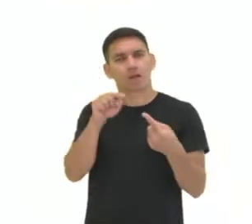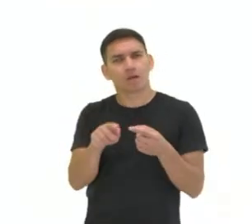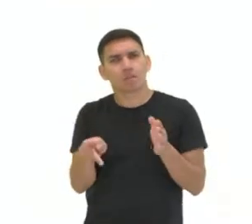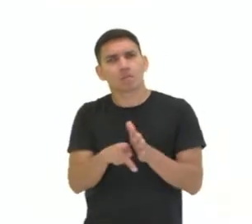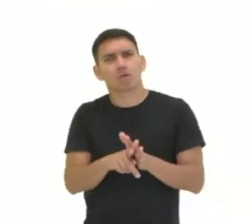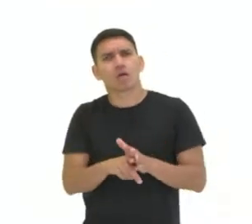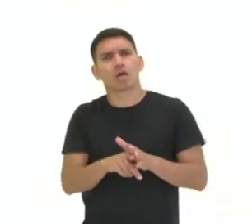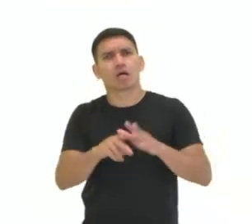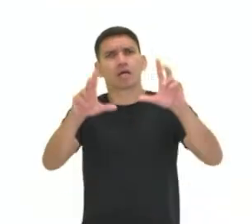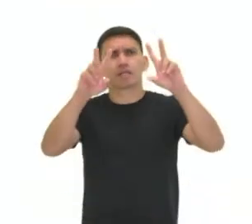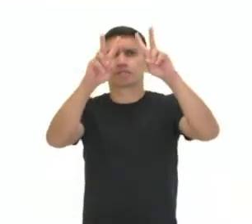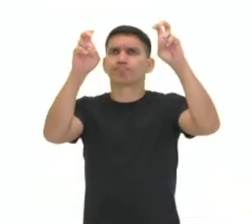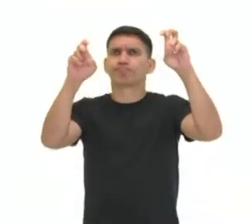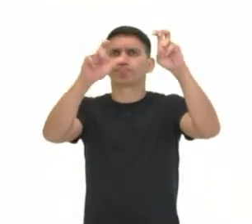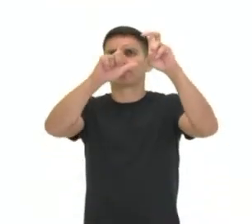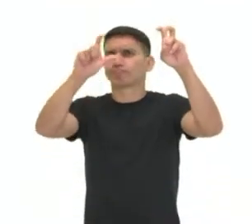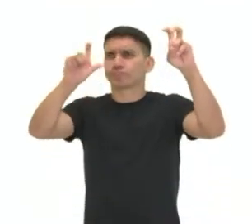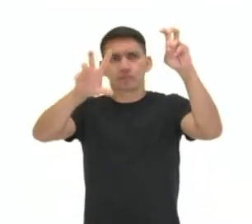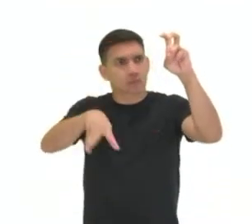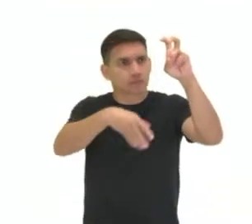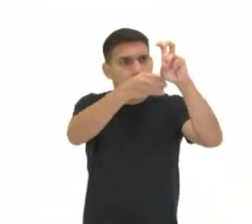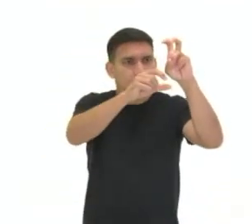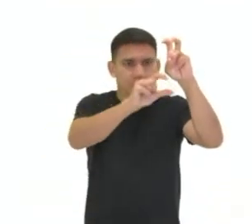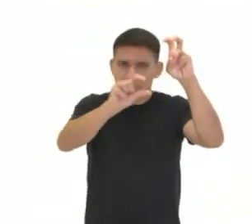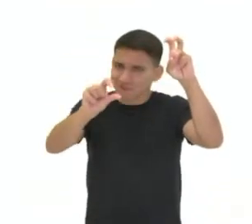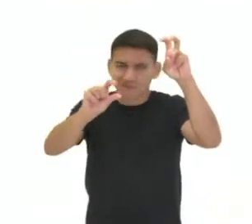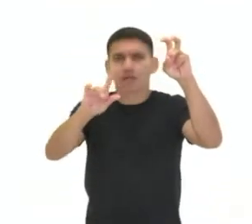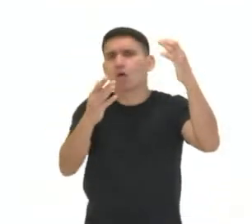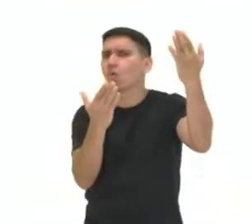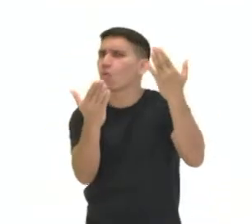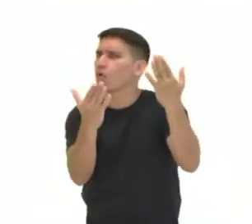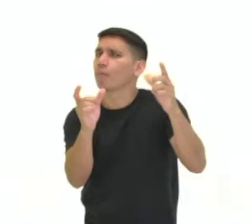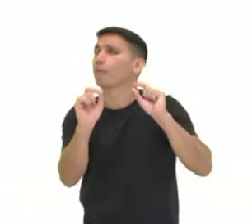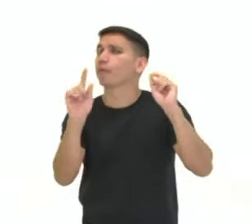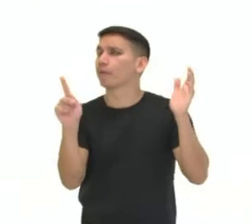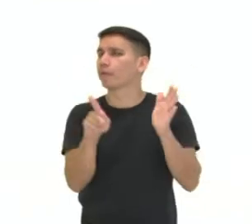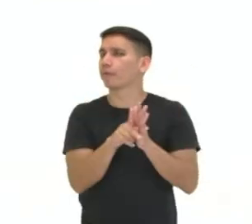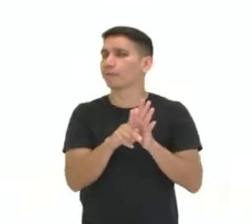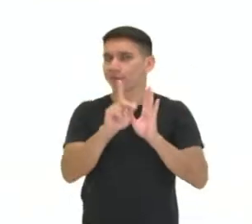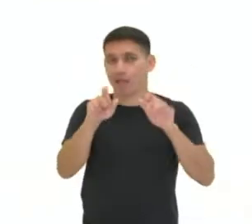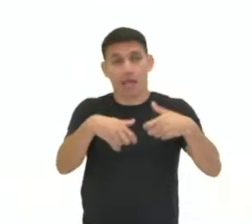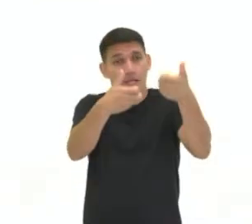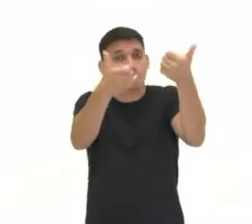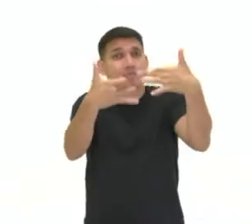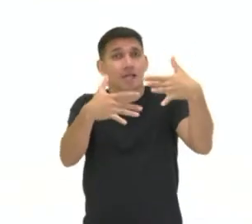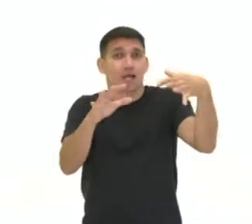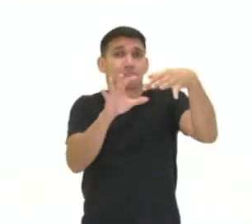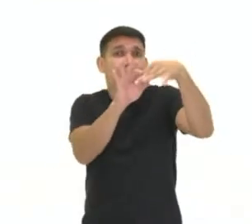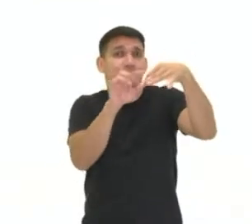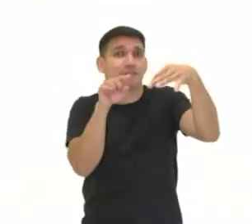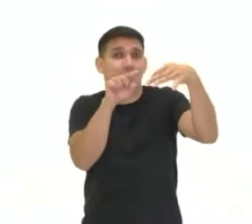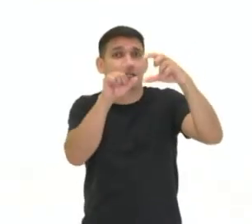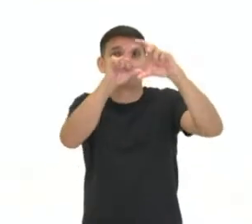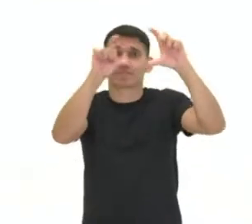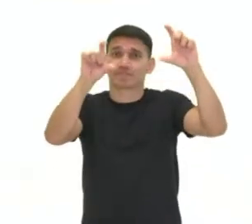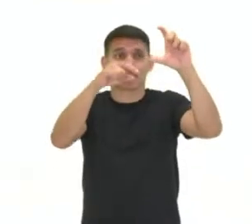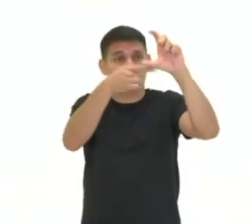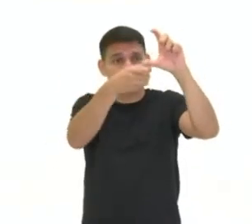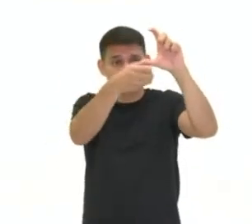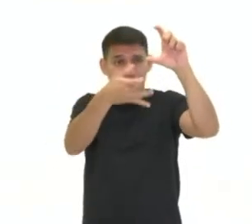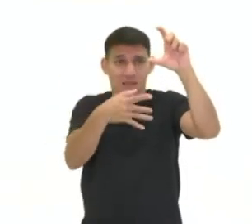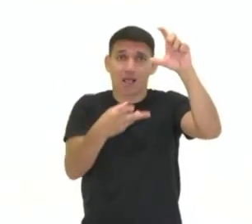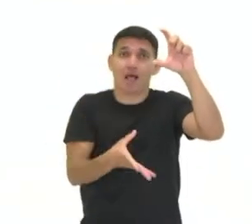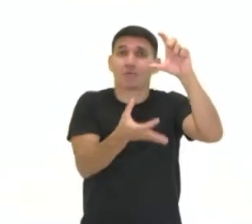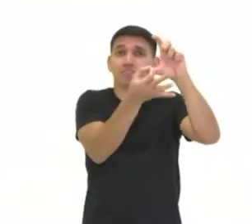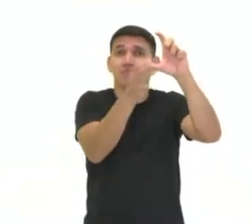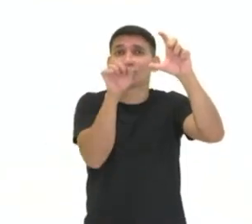subtítulo comparativamente em relação ao título consistiria em explicar o título, né? O subtítulo ele traz uma explicação do